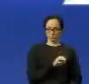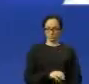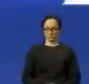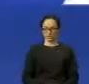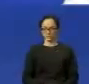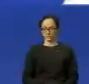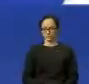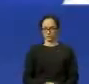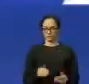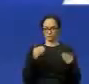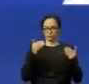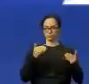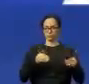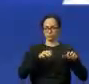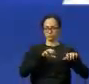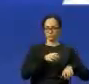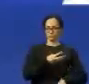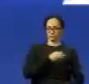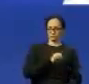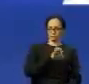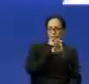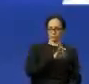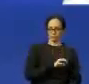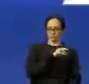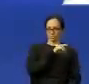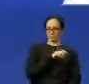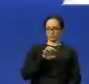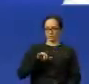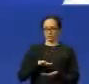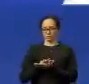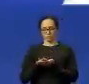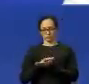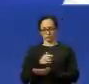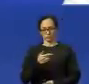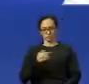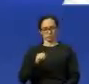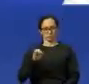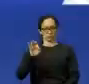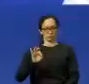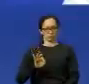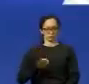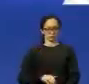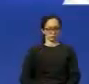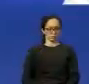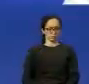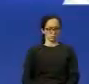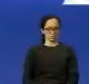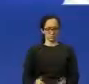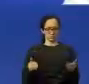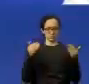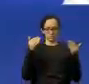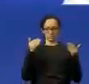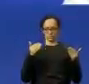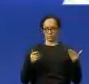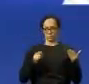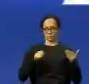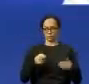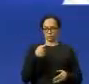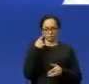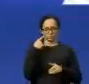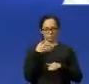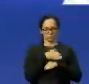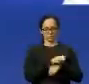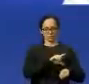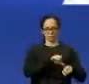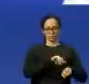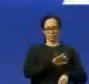a probabilidade de chuva é de 30%, de não chover será 70%. Então, a probabilidade desse morador se